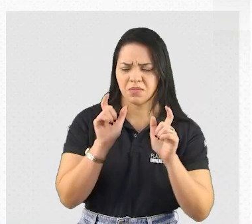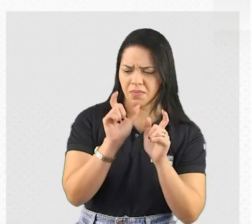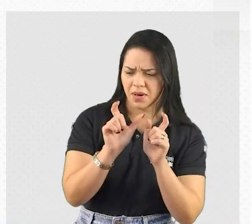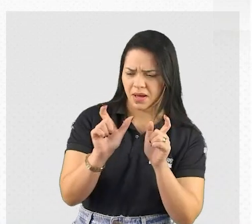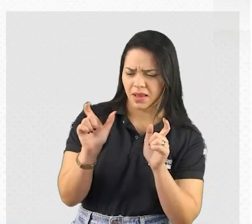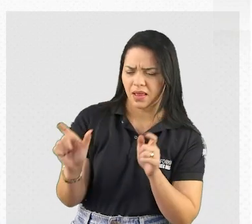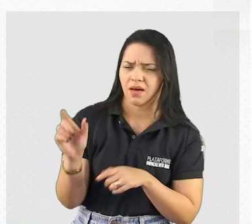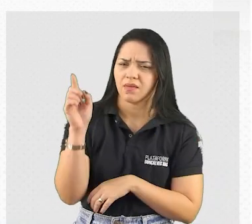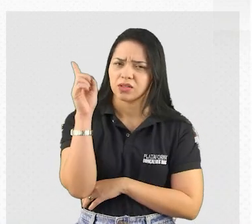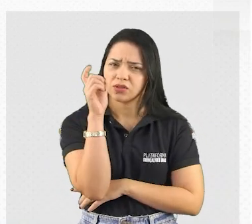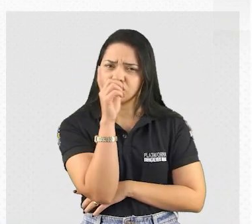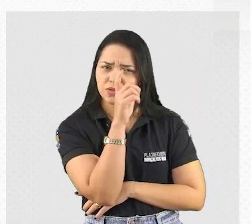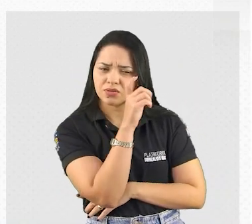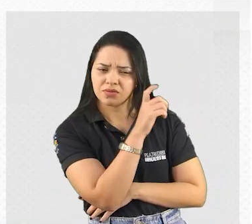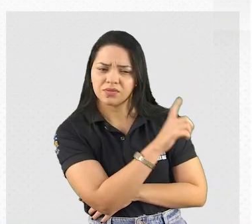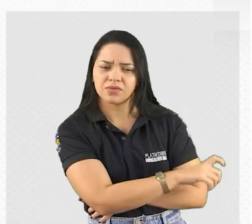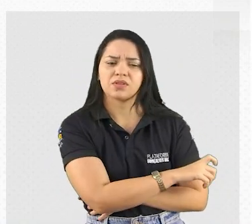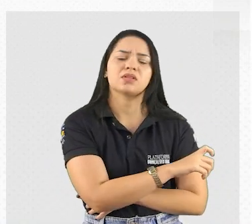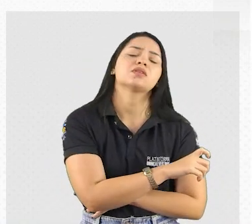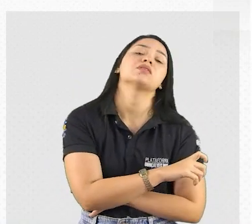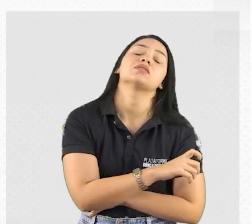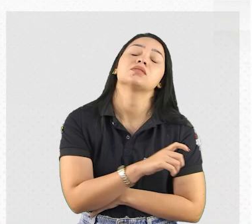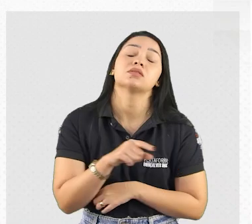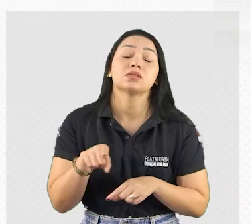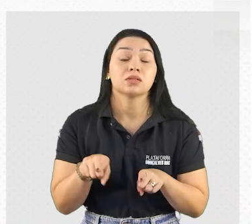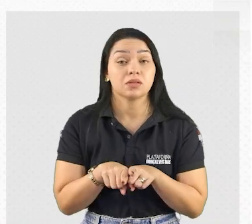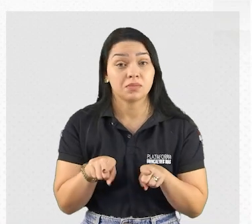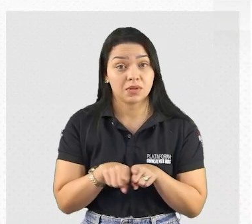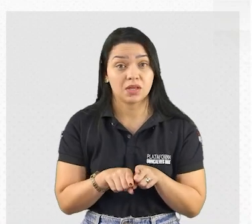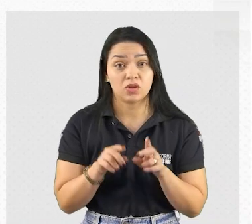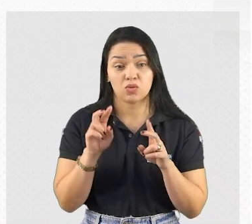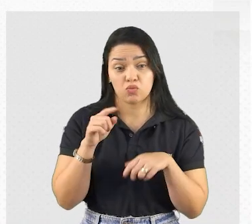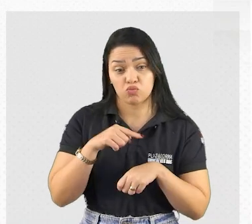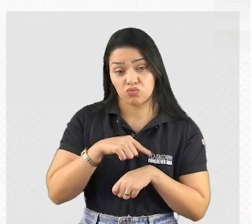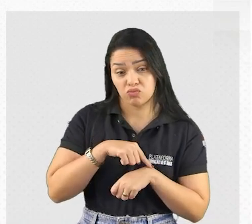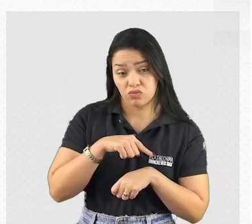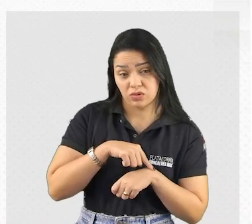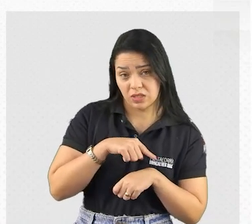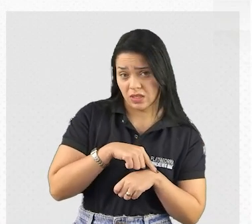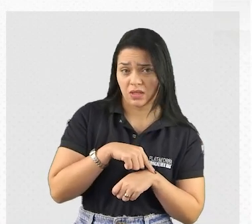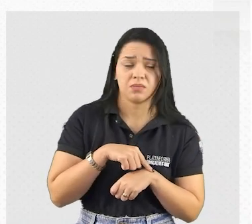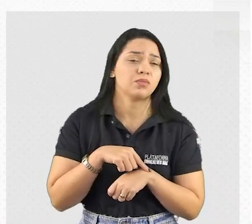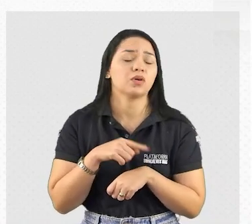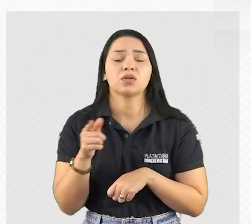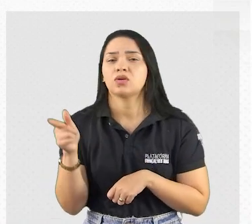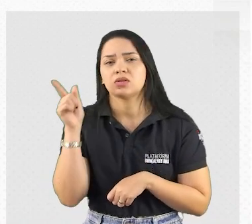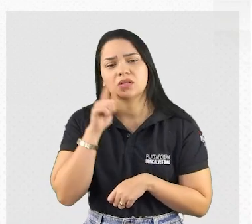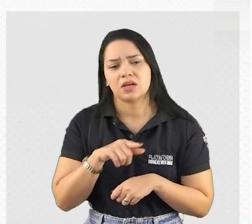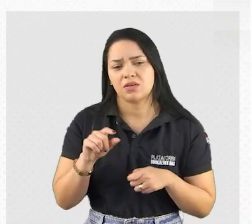às vezes difíceis, a questão de ser um determinado tempo que não se consegue